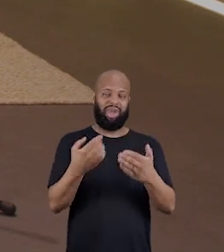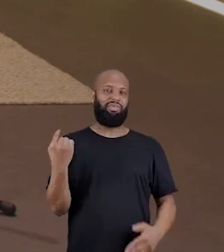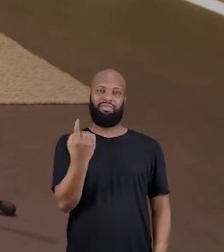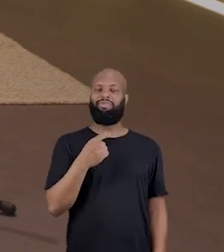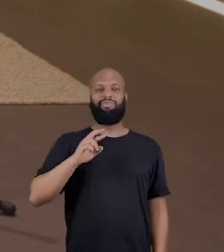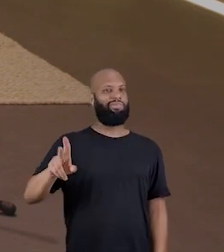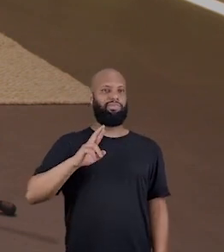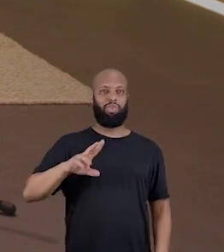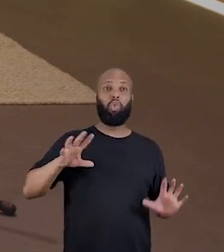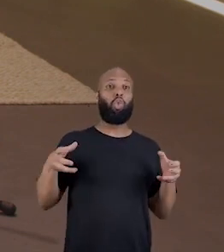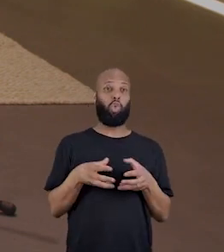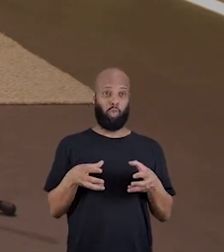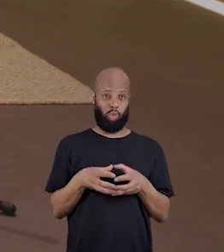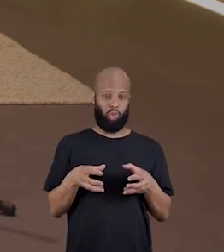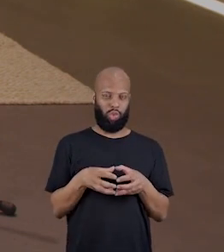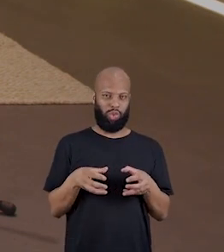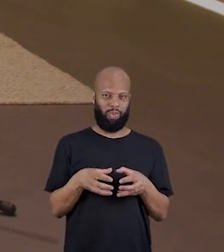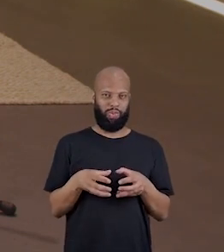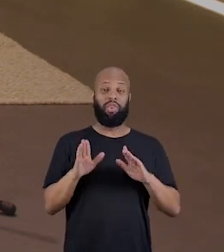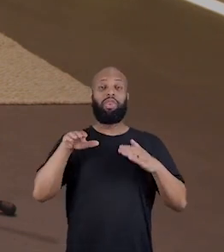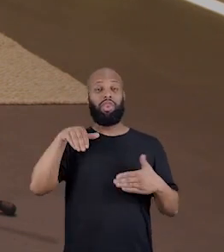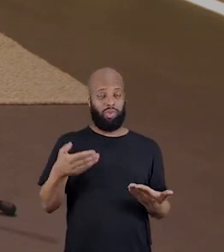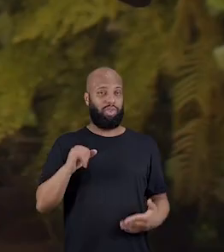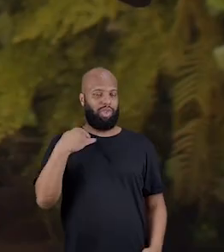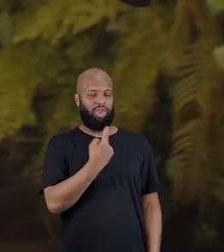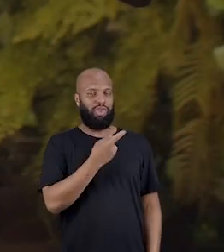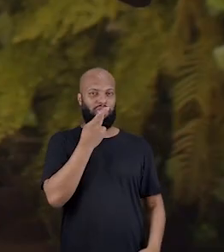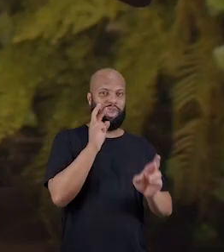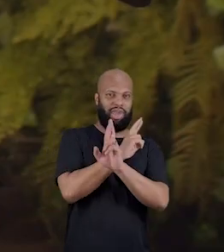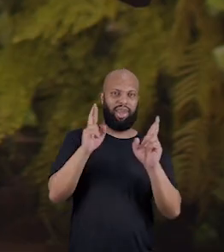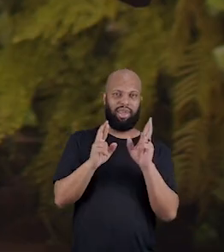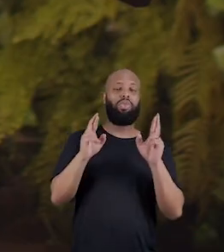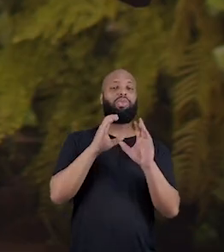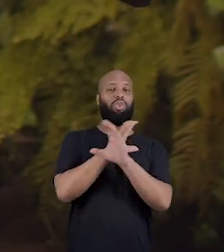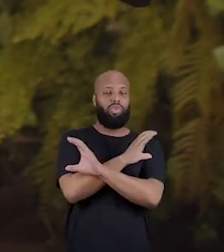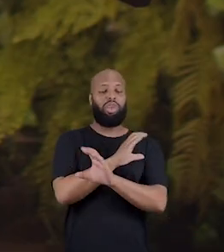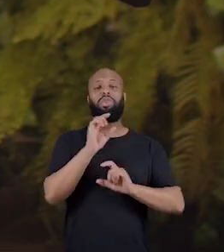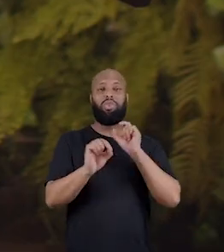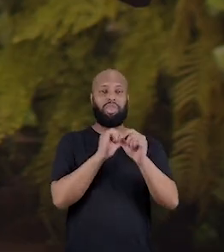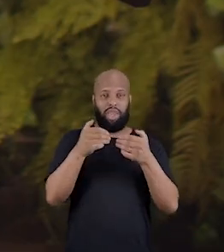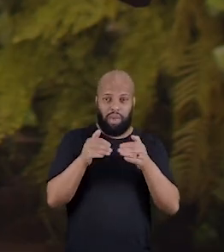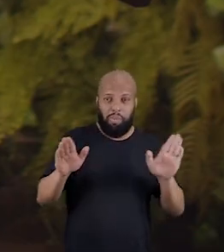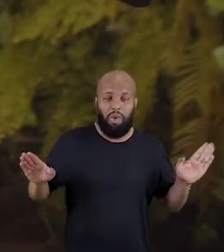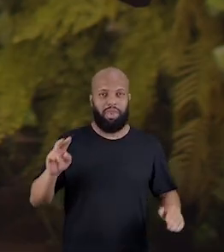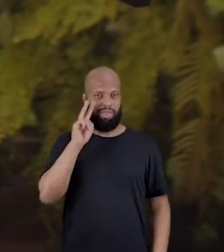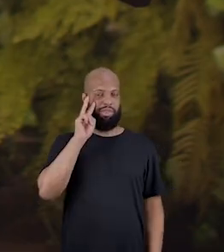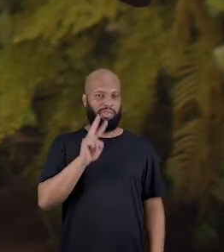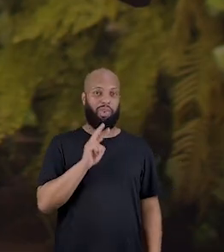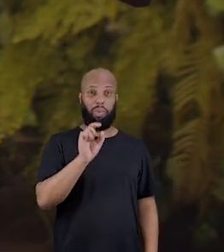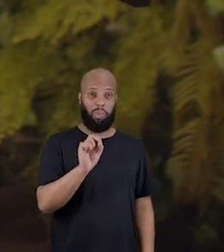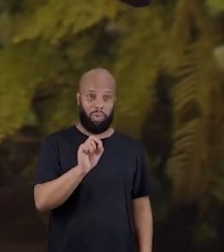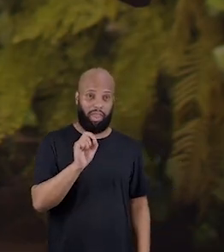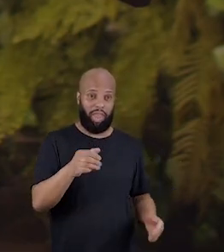entrega nada sozinho, né? E de entregas. Exato. E quando a gente fala de relações de confiança, é a porta para abertura ao erro, né?